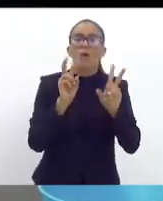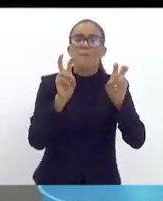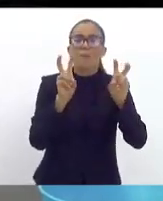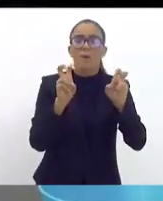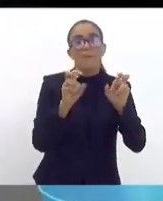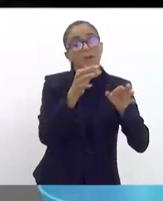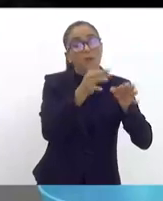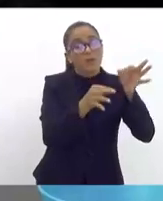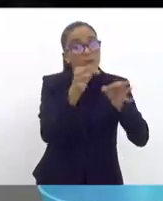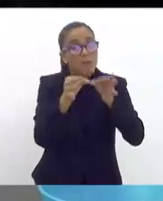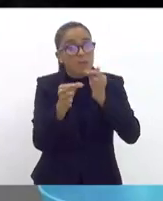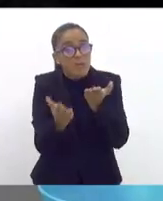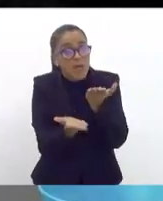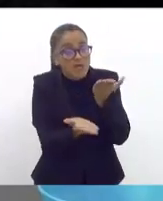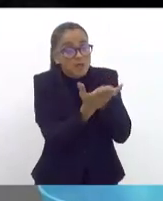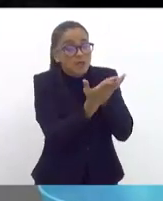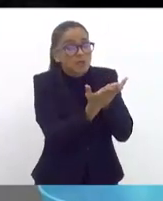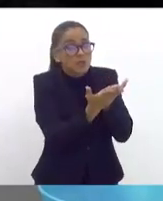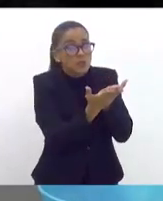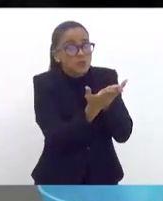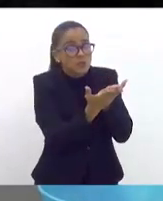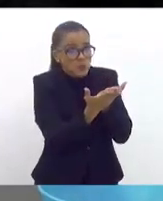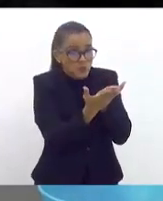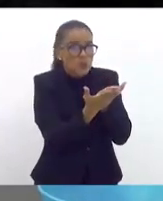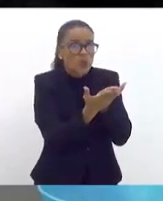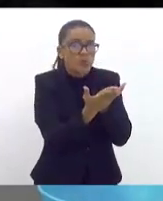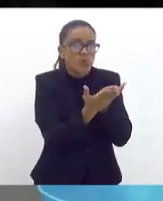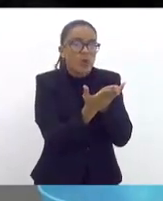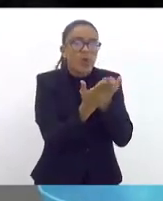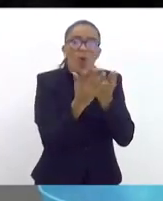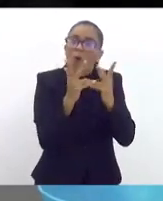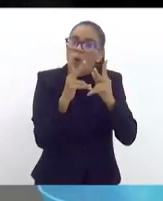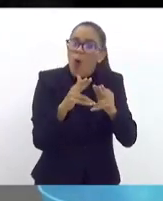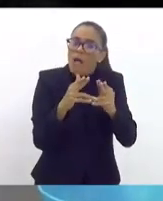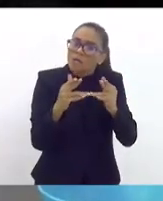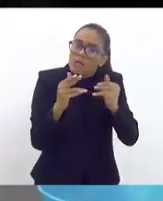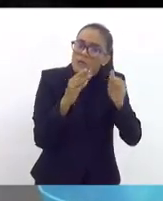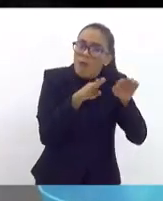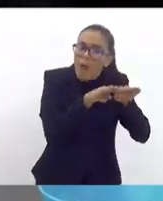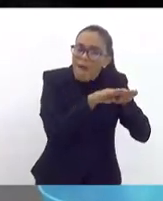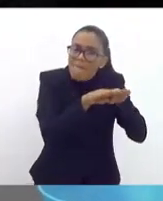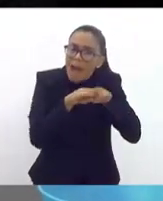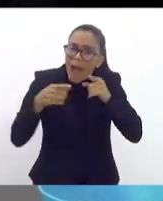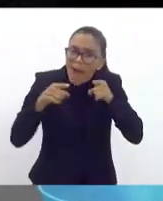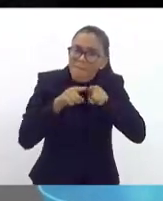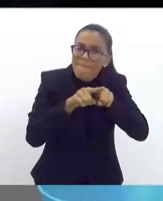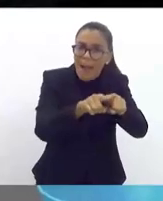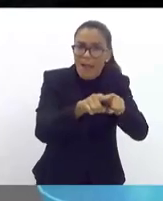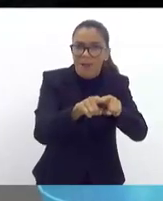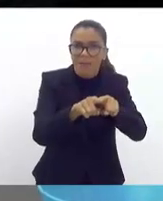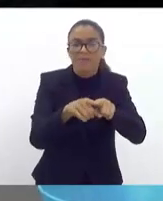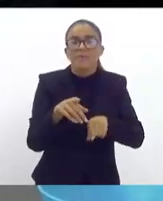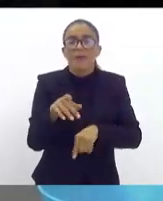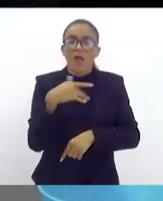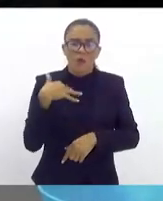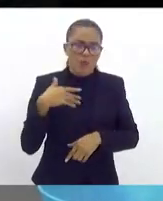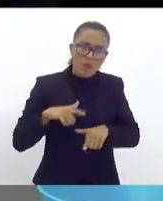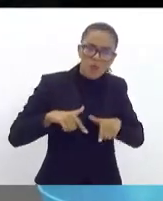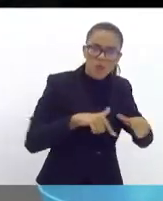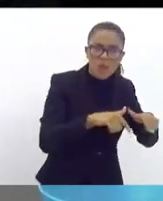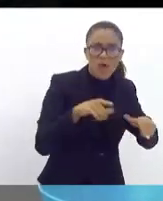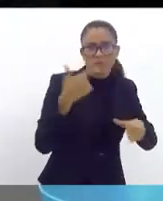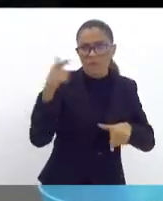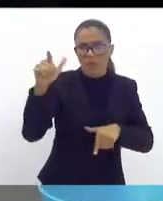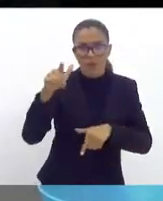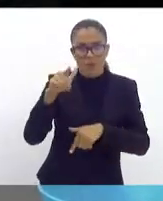tramita junto que tramita quase que de forma concomitante eu tenho uma iniciativa vossa excelência tem